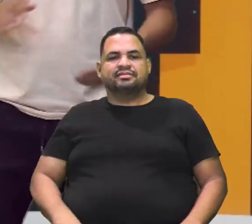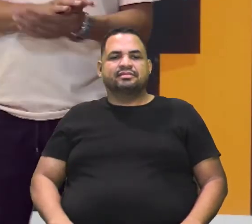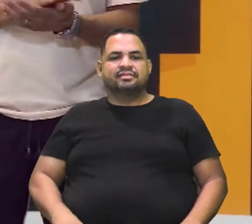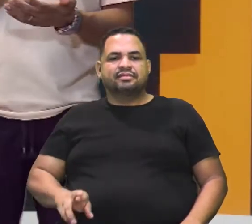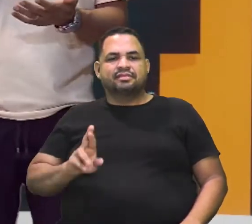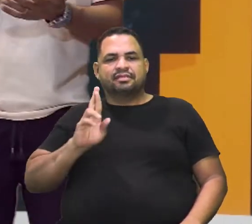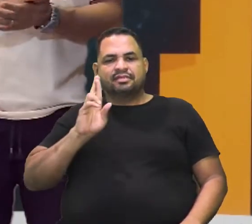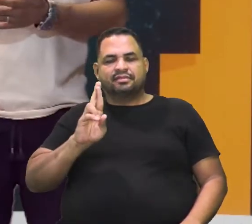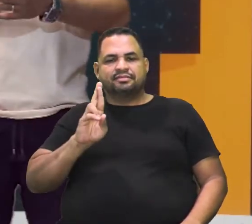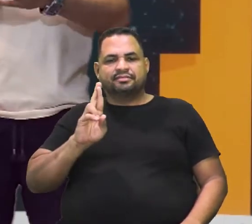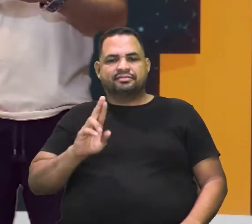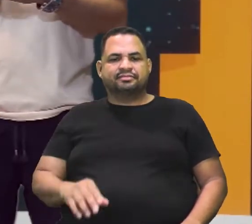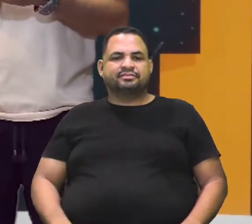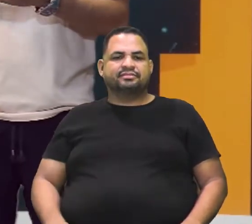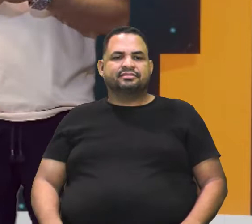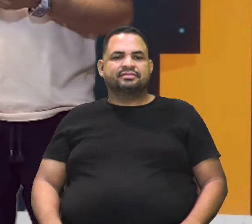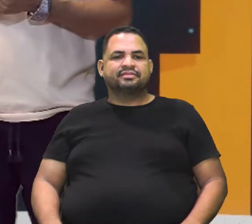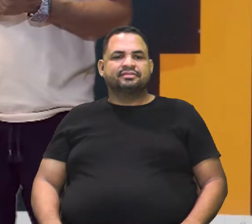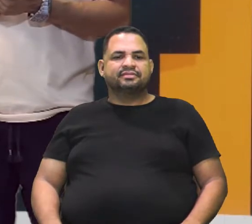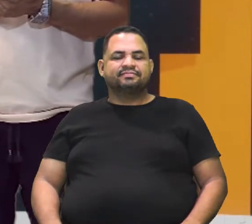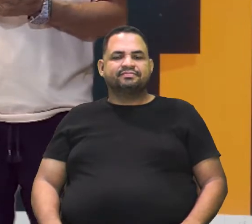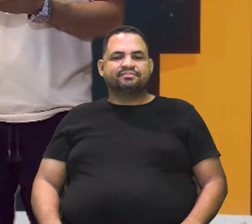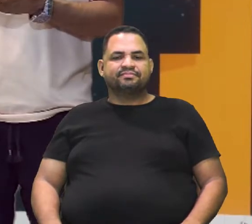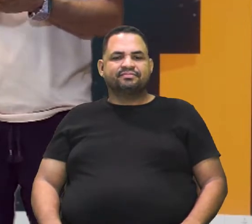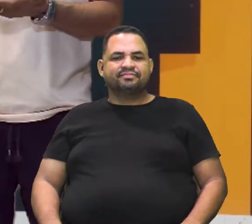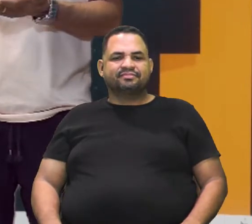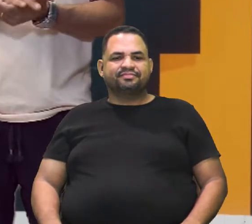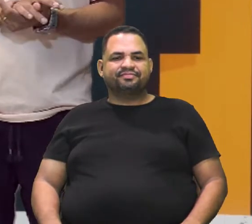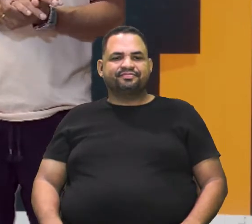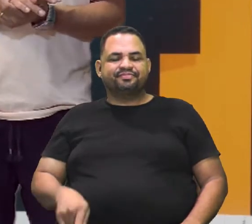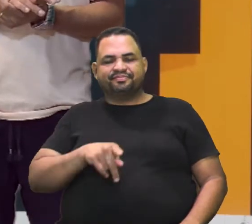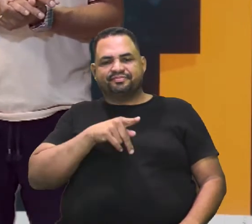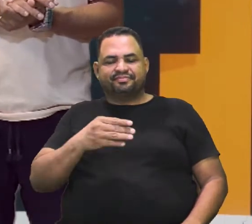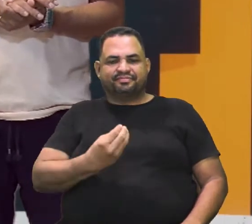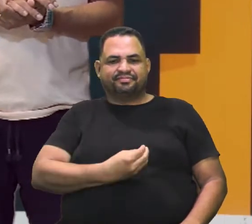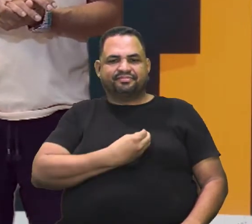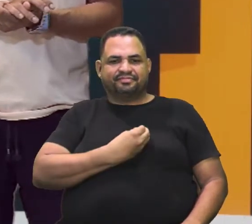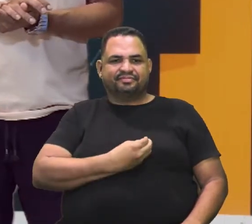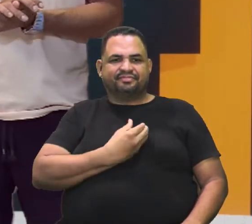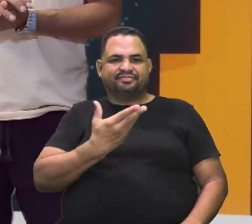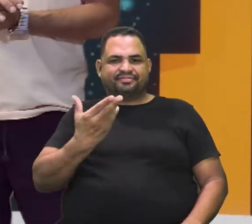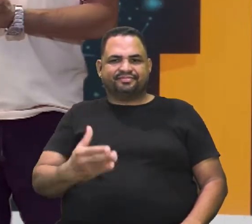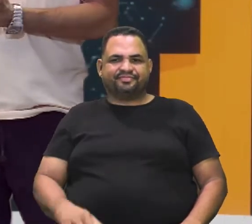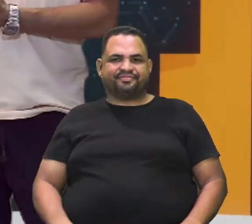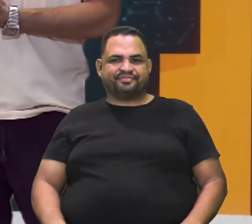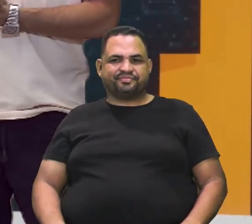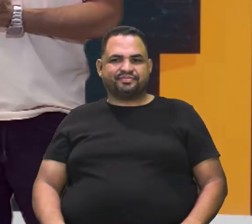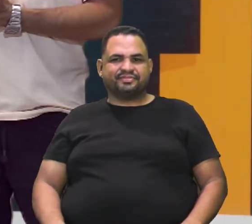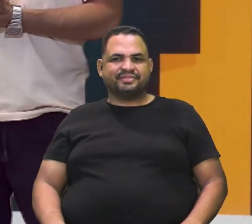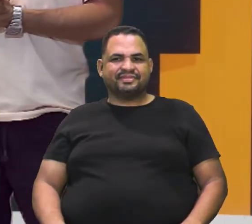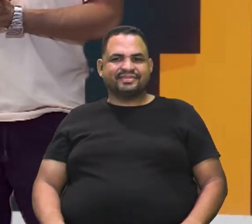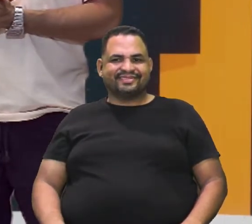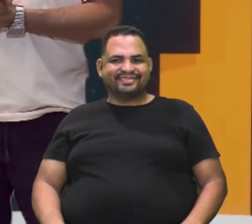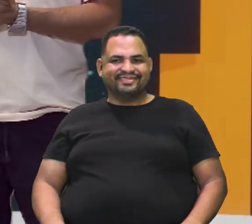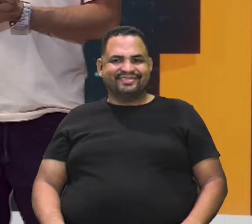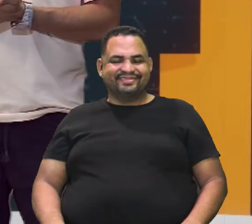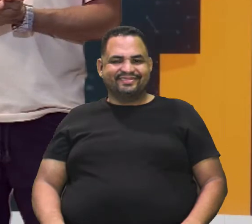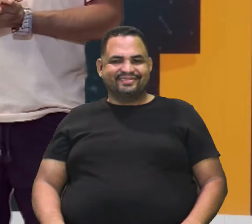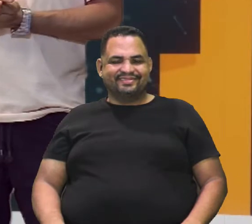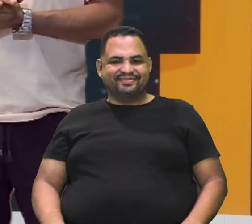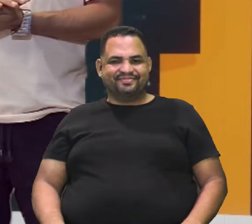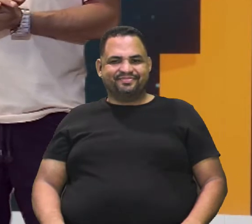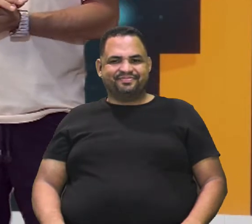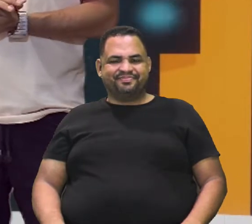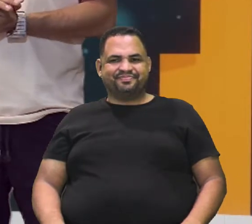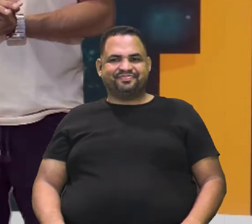os reais. Qualquer coisa, pausa o vídeo. Professor presencial, pausa o vídeo. Aí vamos sair das 7 horas. Ai, não, só